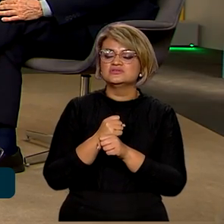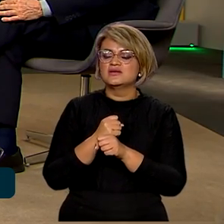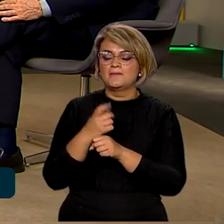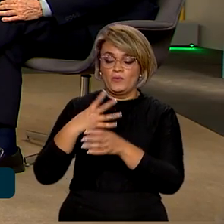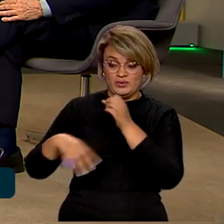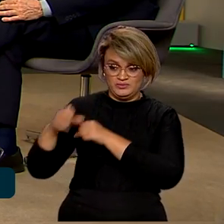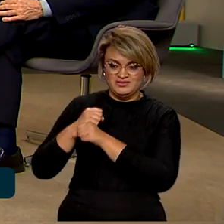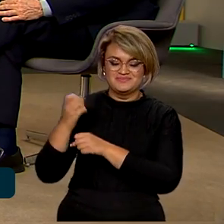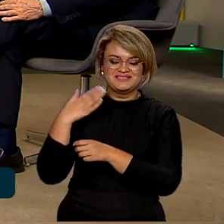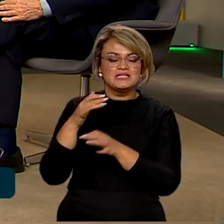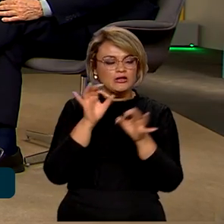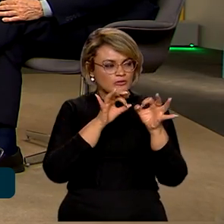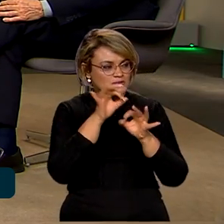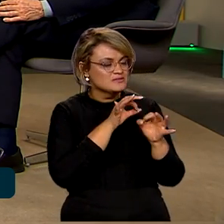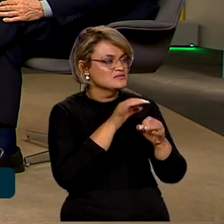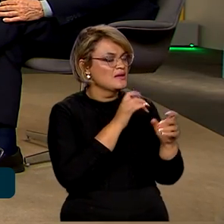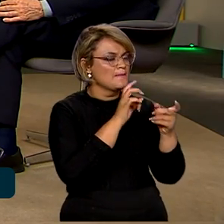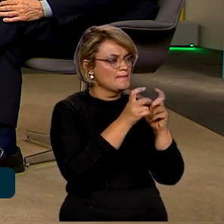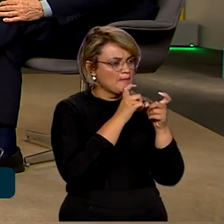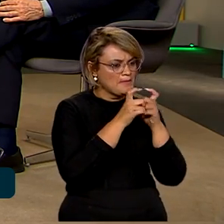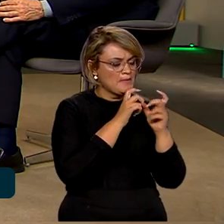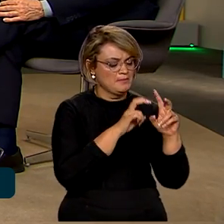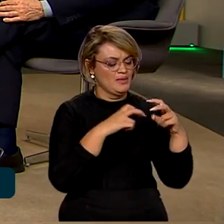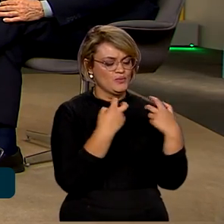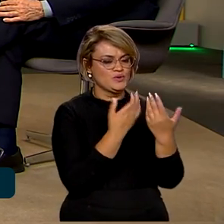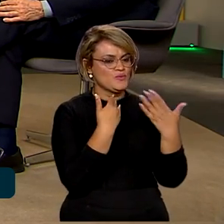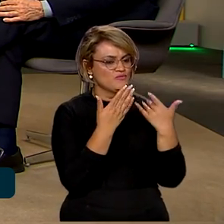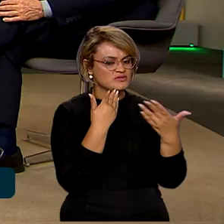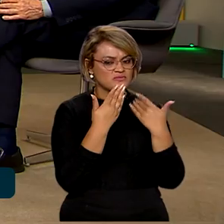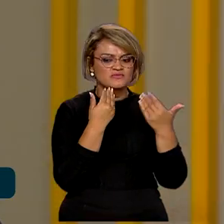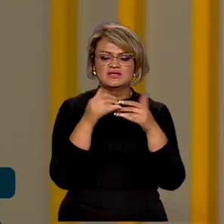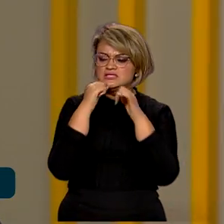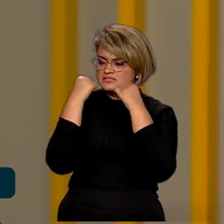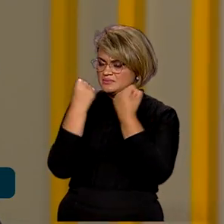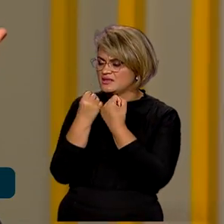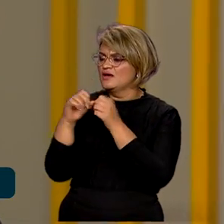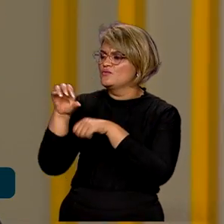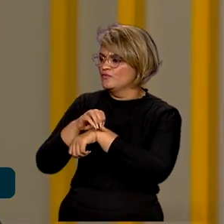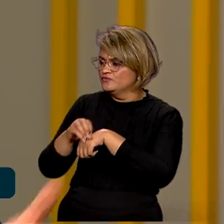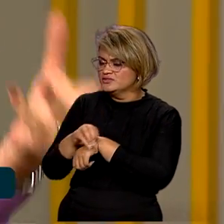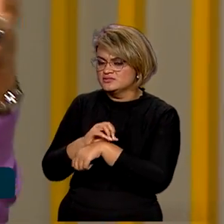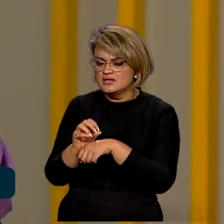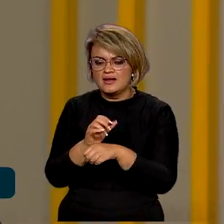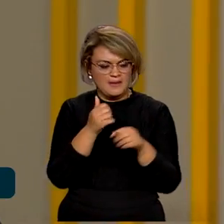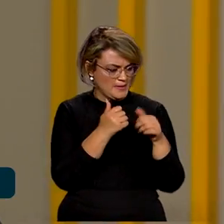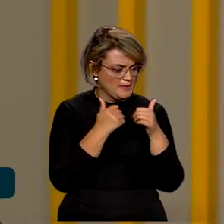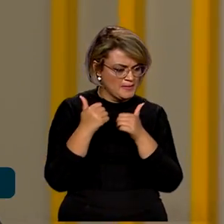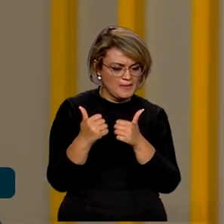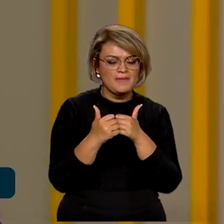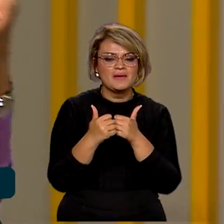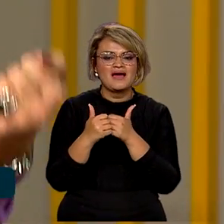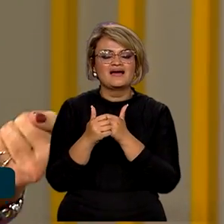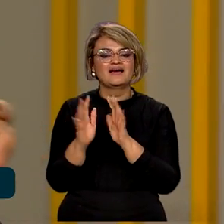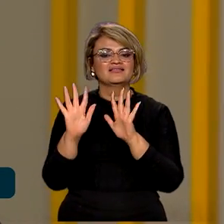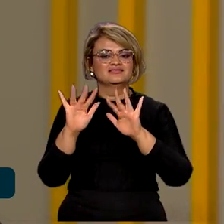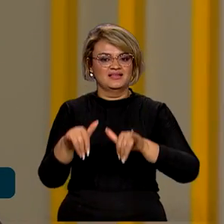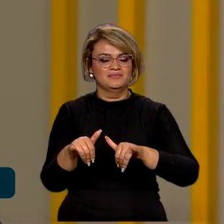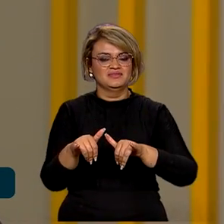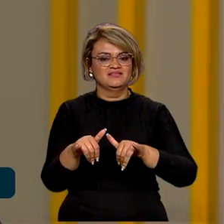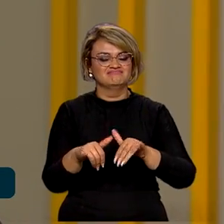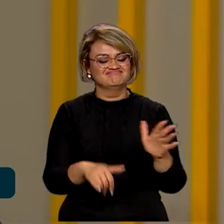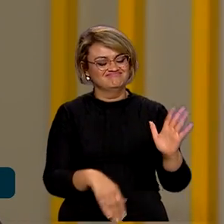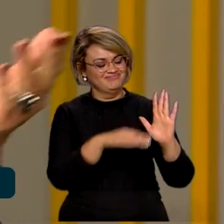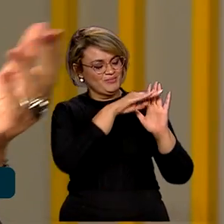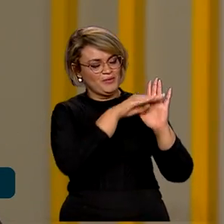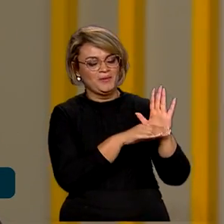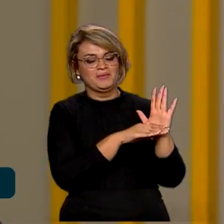formulando, percebendo, fazendo rodas de conversa, rodas de diálogo, seminários, oficinas, e isso termina com o caderno, né, que nos